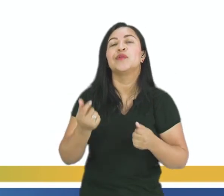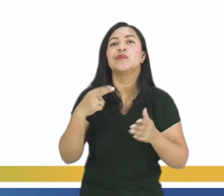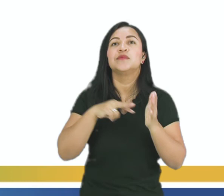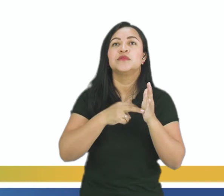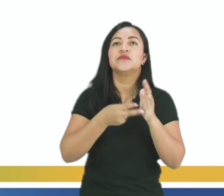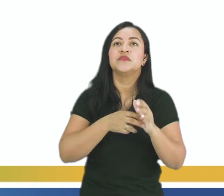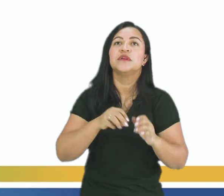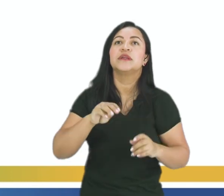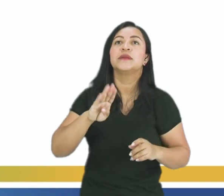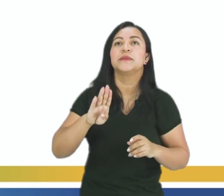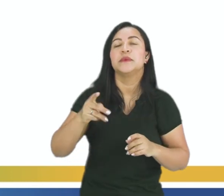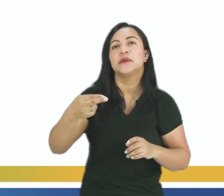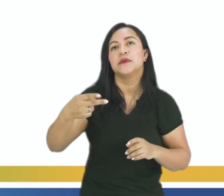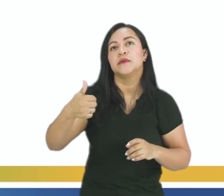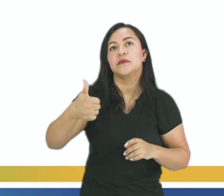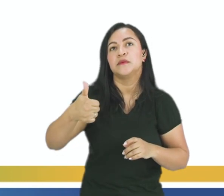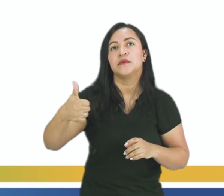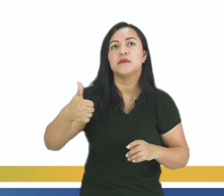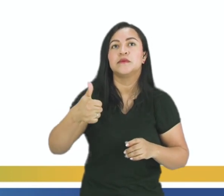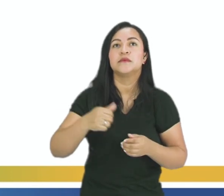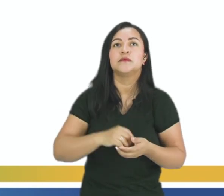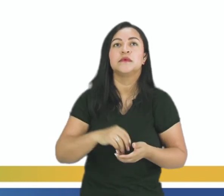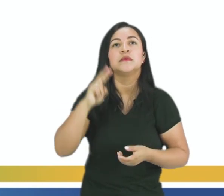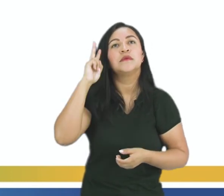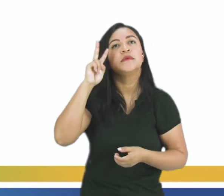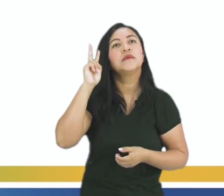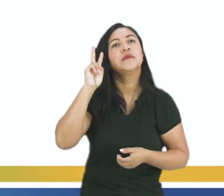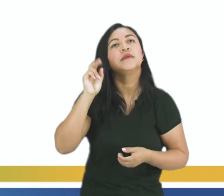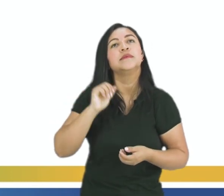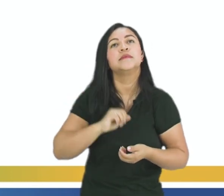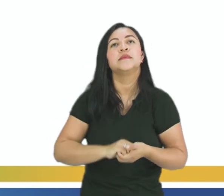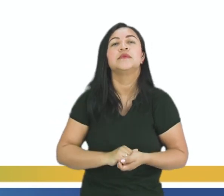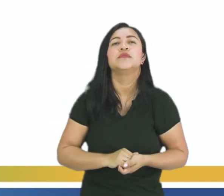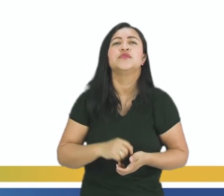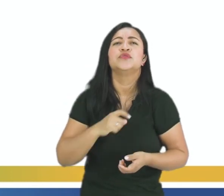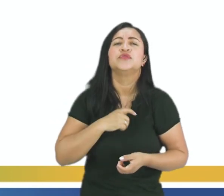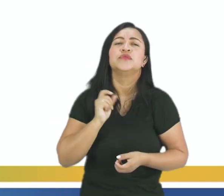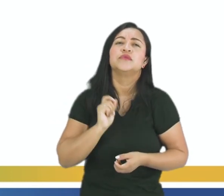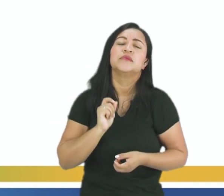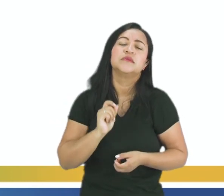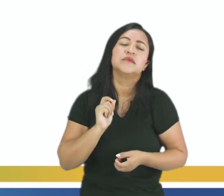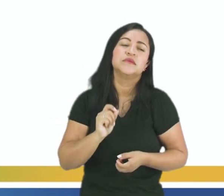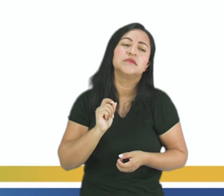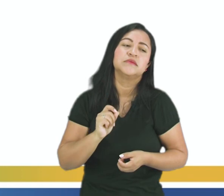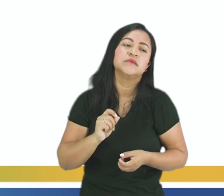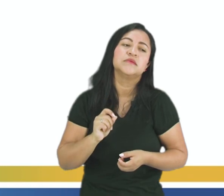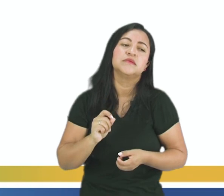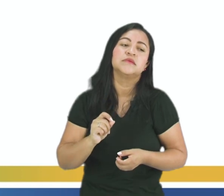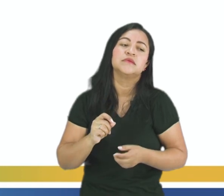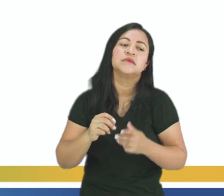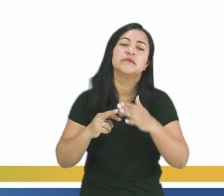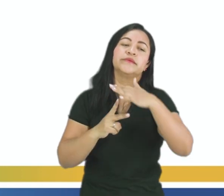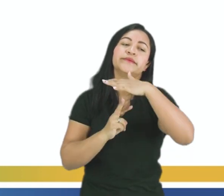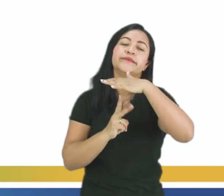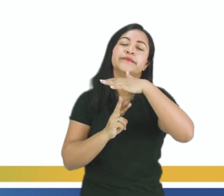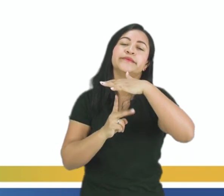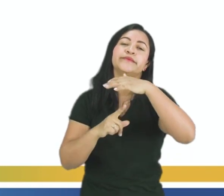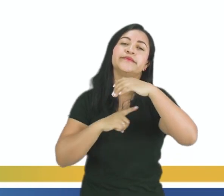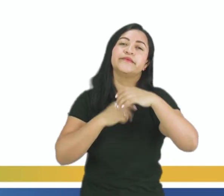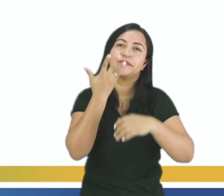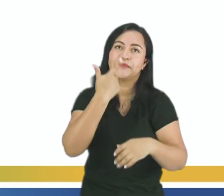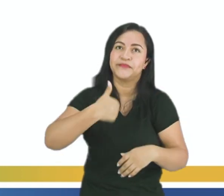b é igual a 11. Então, relembrando a nossa situação, ela dizia o seguinte: em uma praça, há 18 crianças